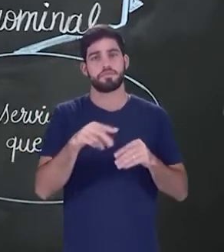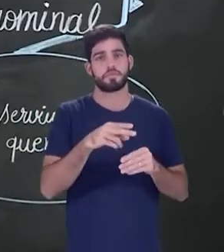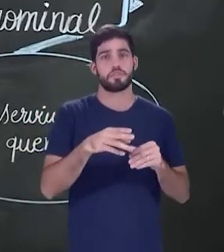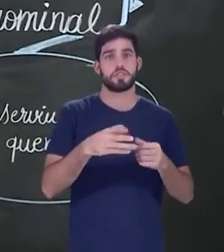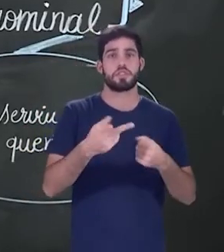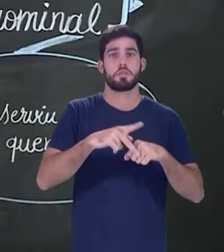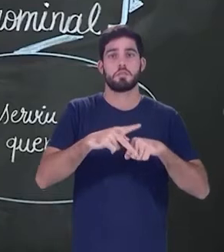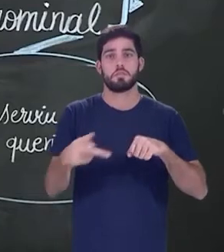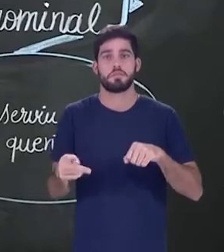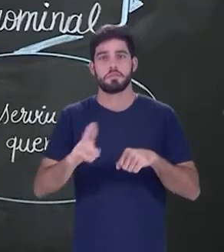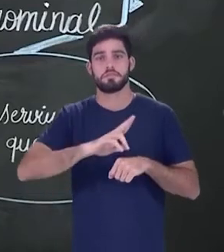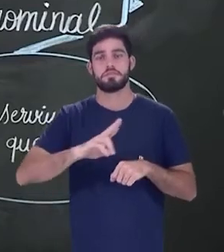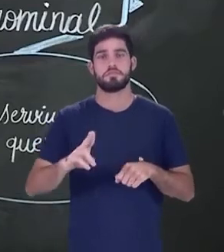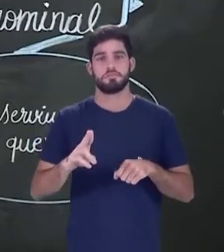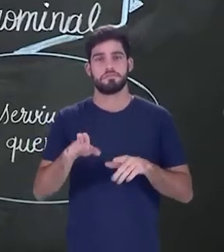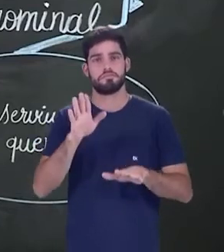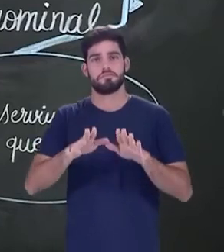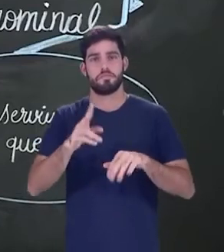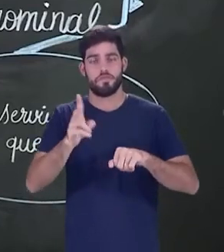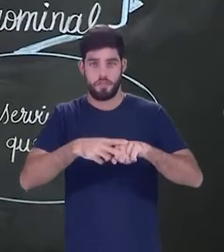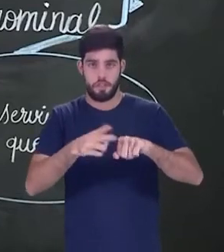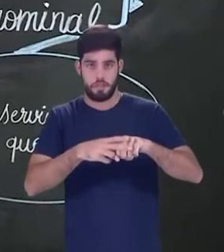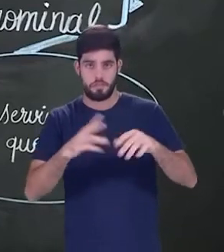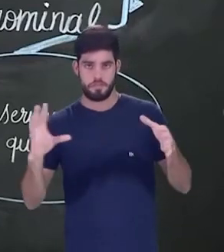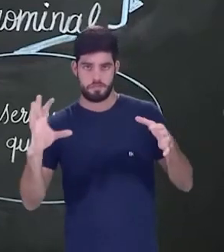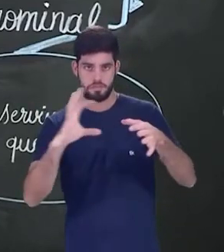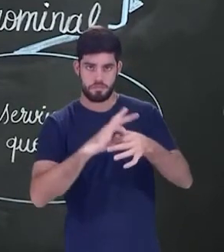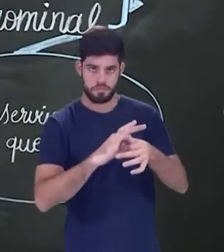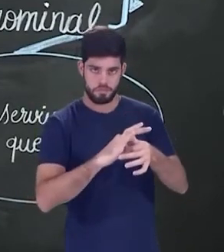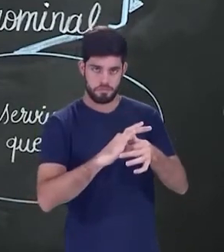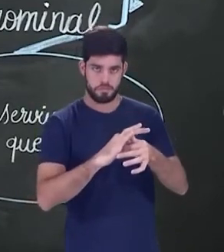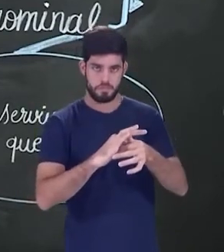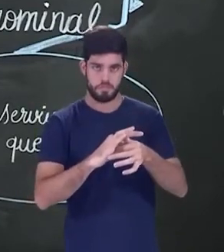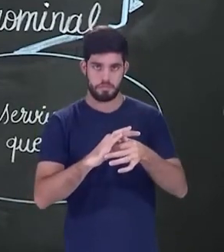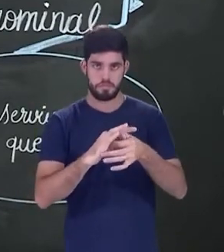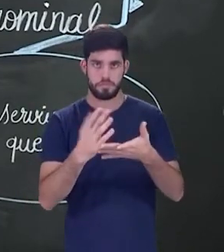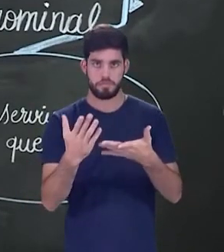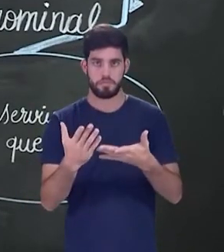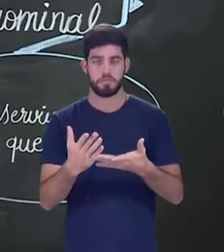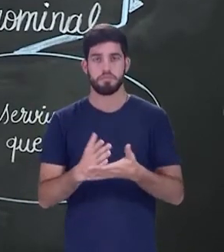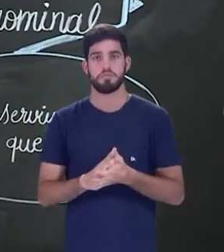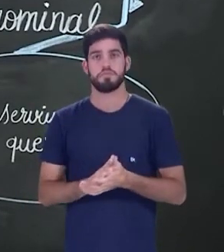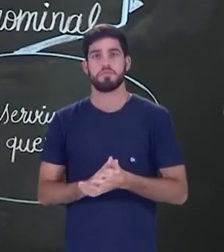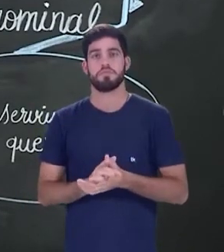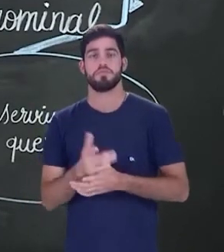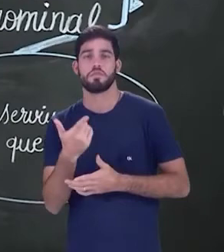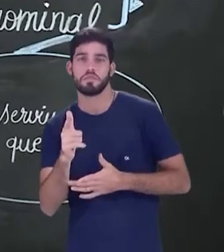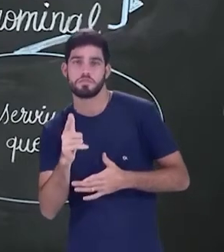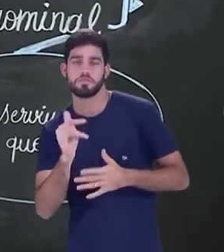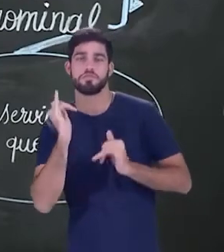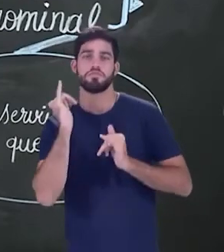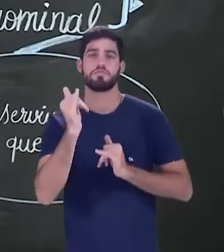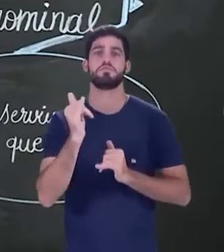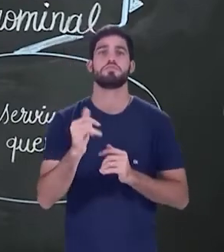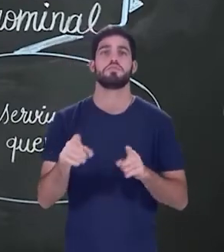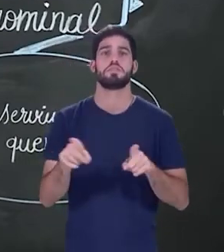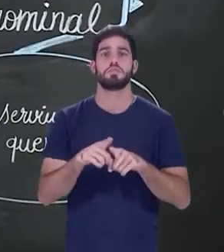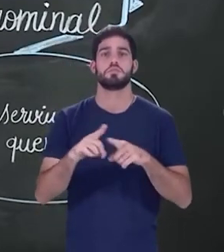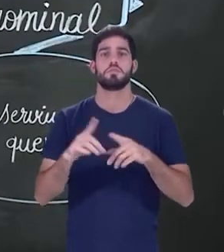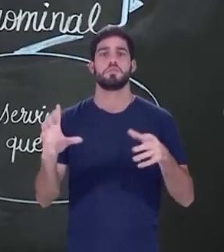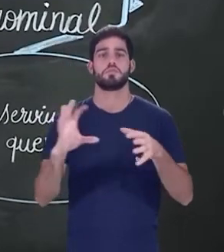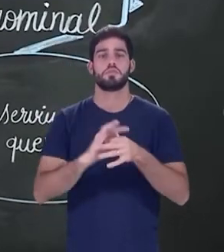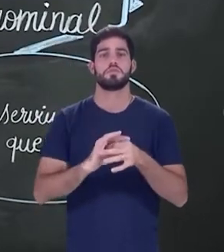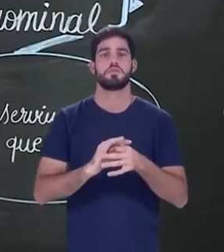nominal, eu tenho verbos de ligação, que ao invés de indicar ação, vão indicar estado, vão indicar outras informações e vão unir o sujeito